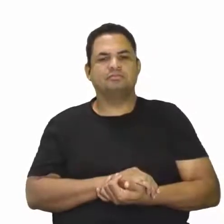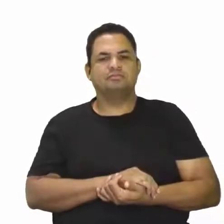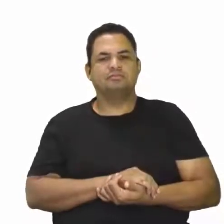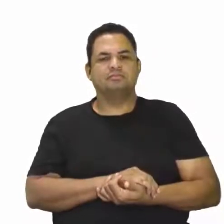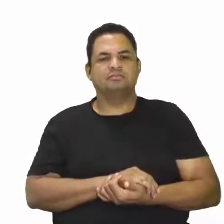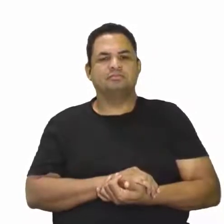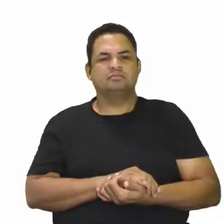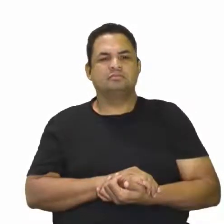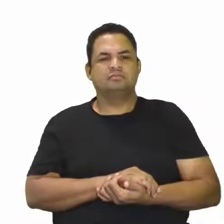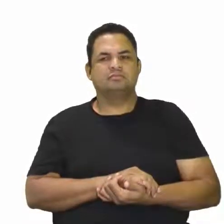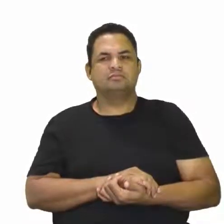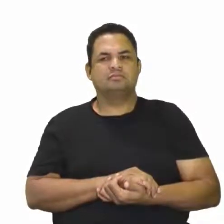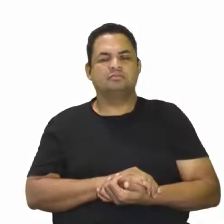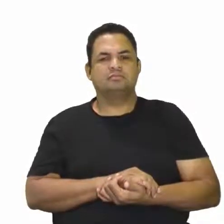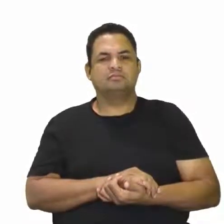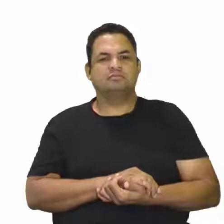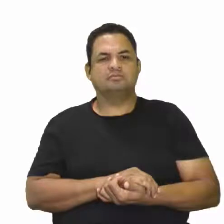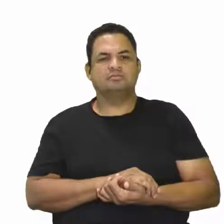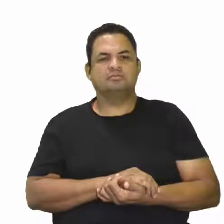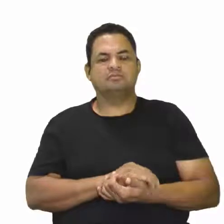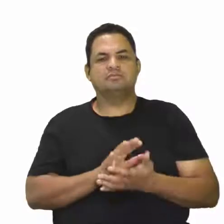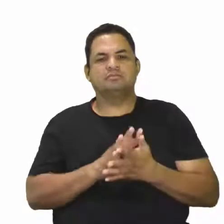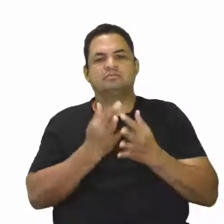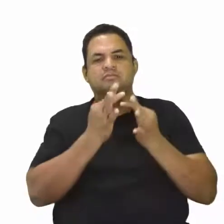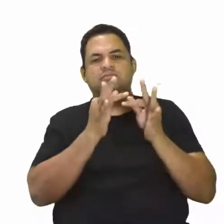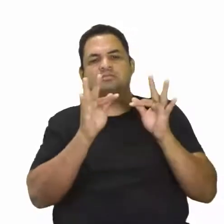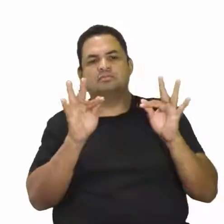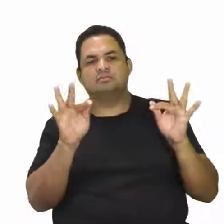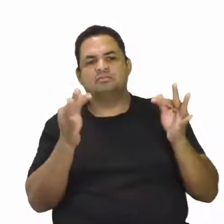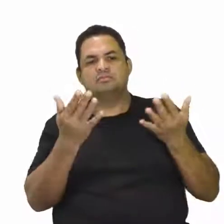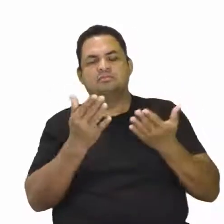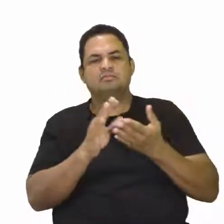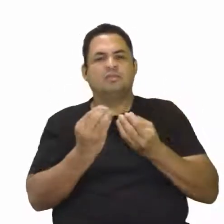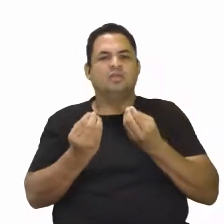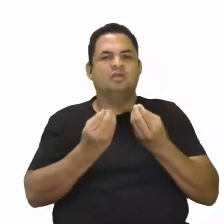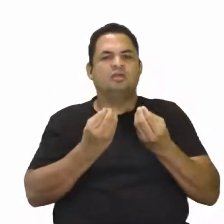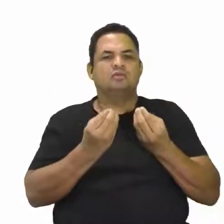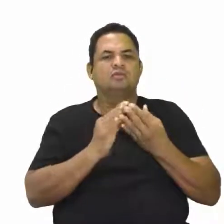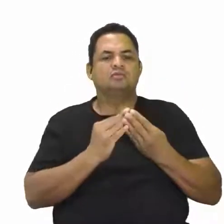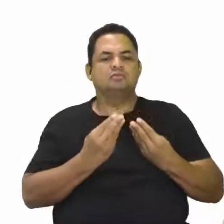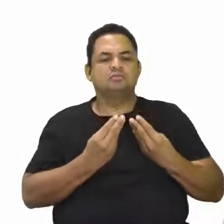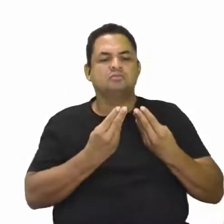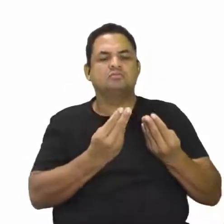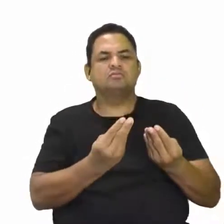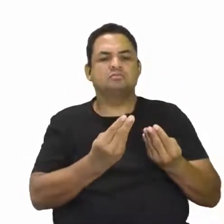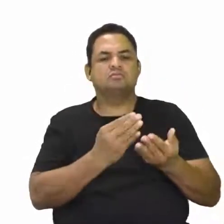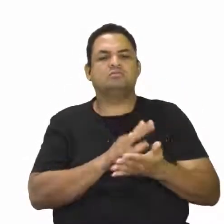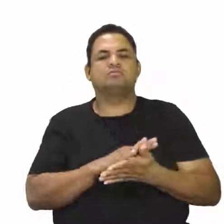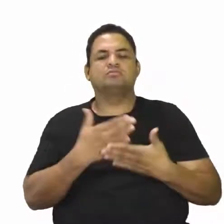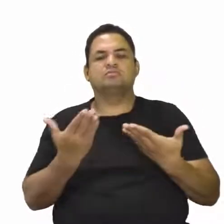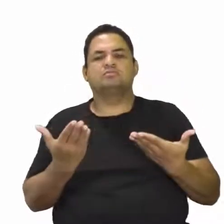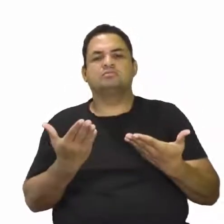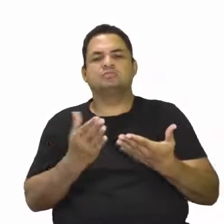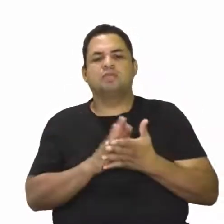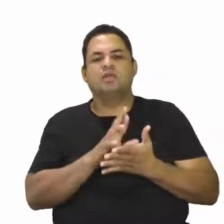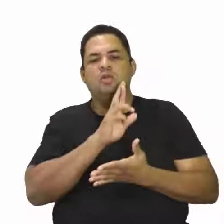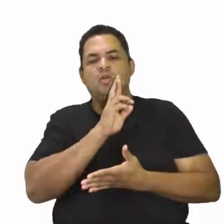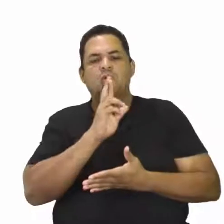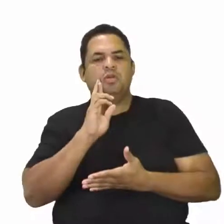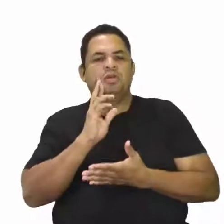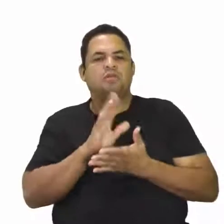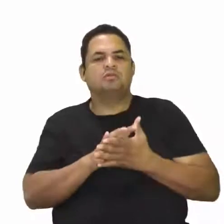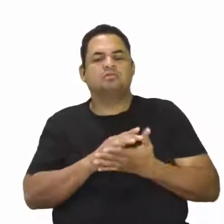Isso mesmo. Vimos algumas frases que indicam como é que eu vou pedir alguma coisa num restaurante,